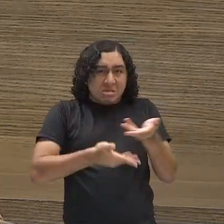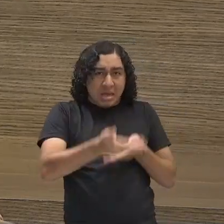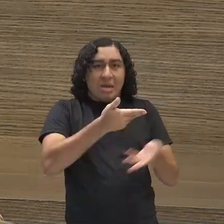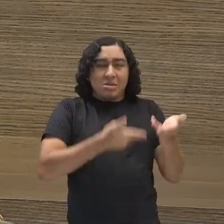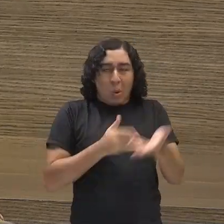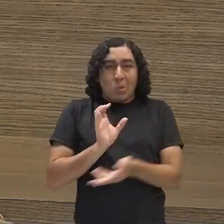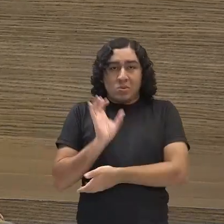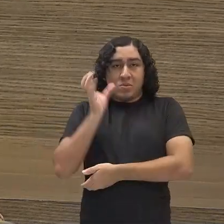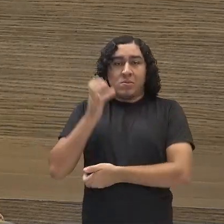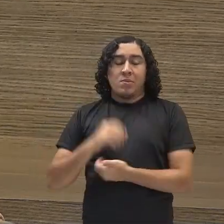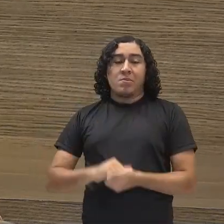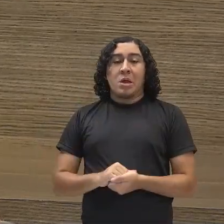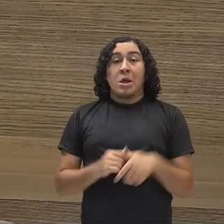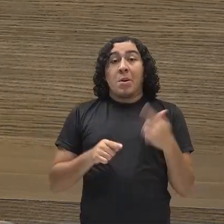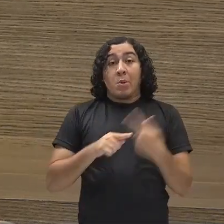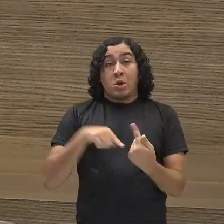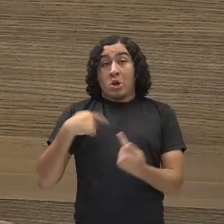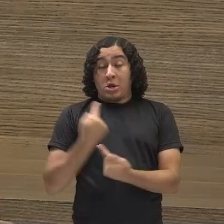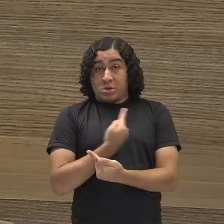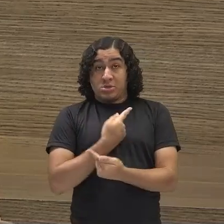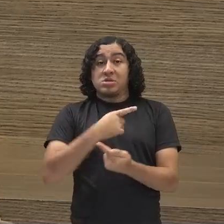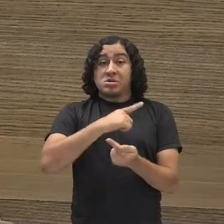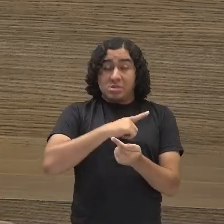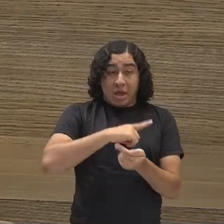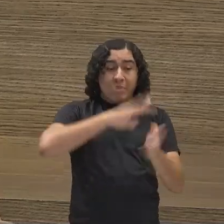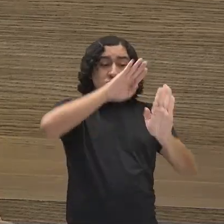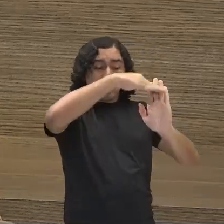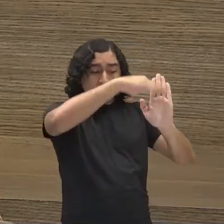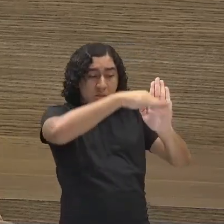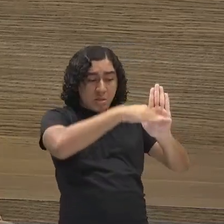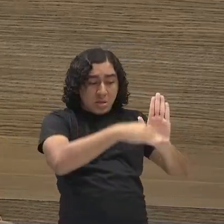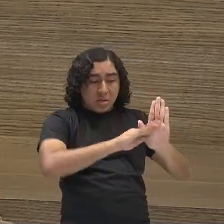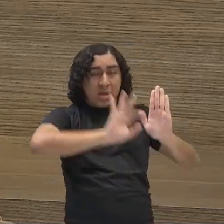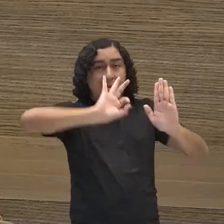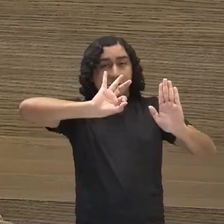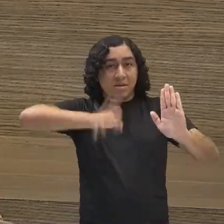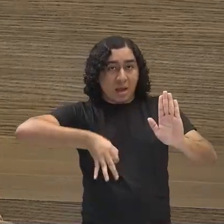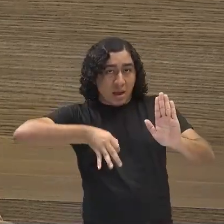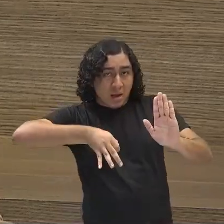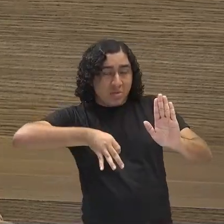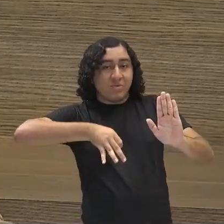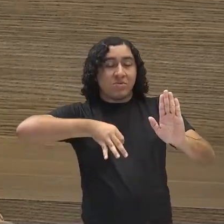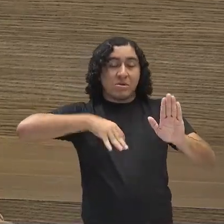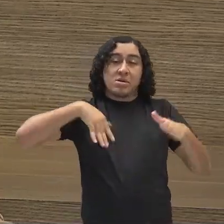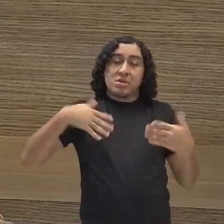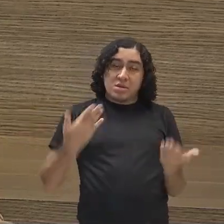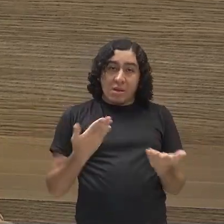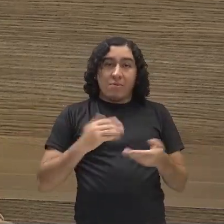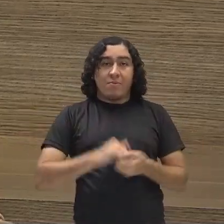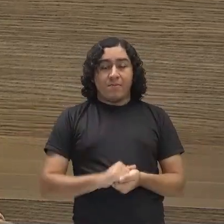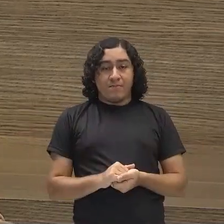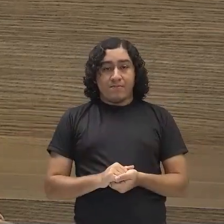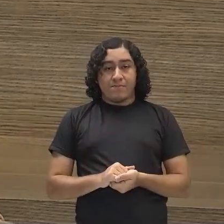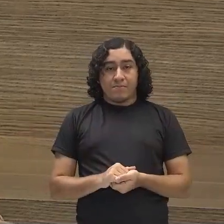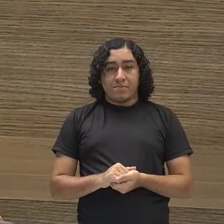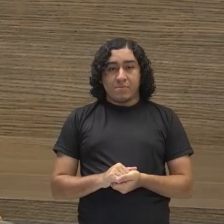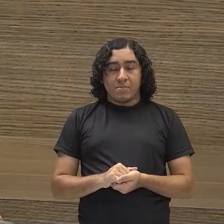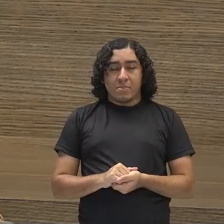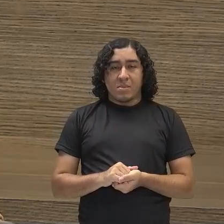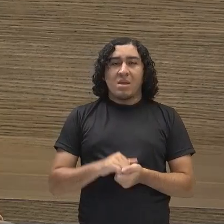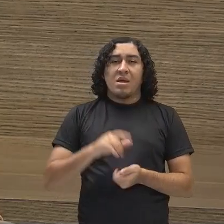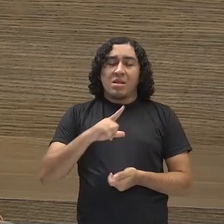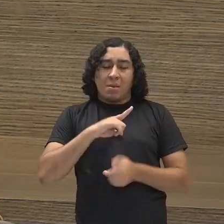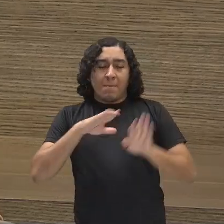um roteiro que a gente segue diariamente. E dentro desse roteiro tem lá de 20 a 25